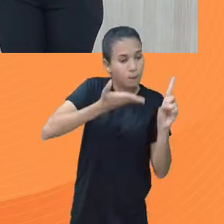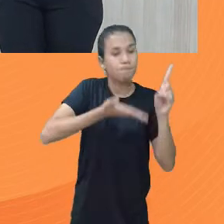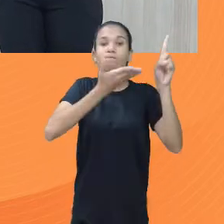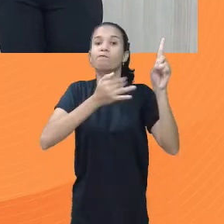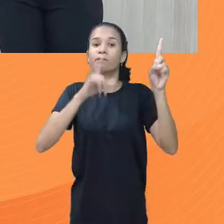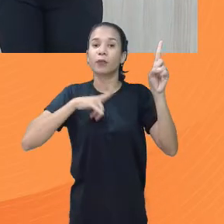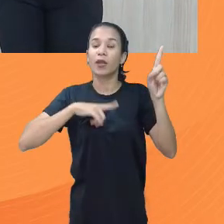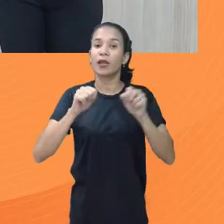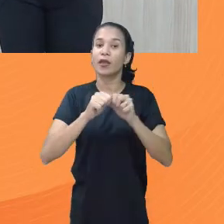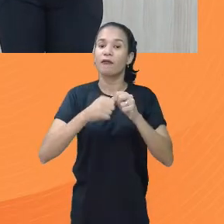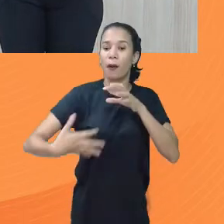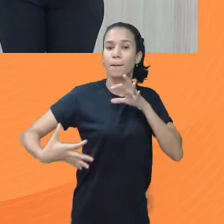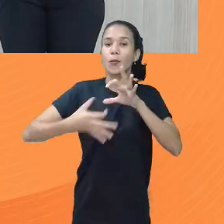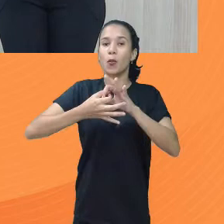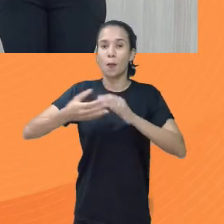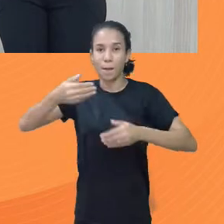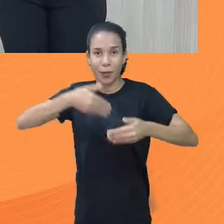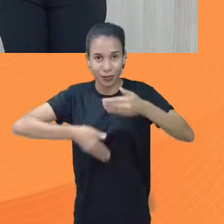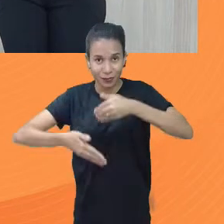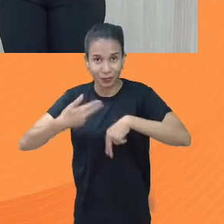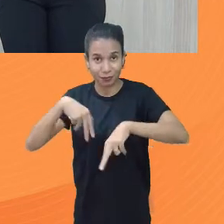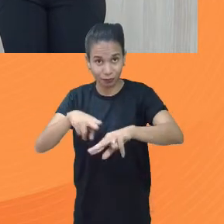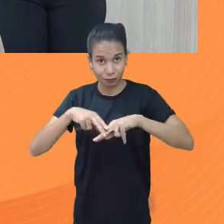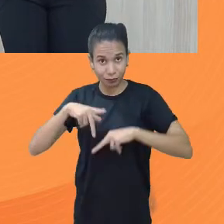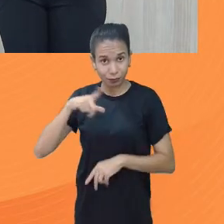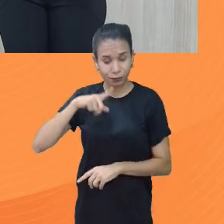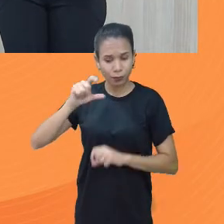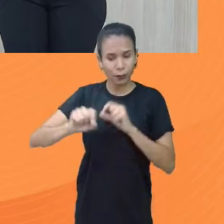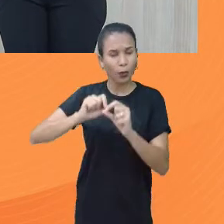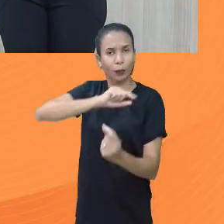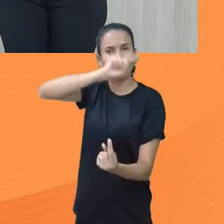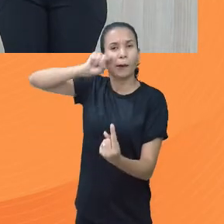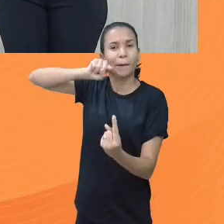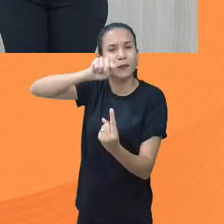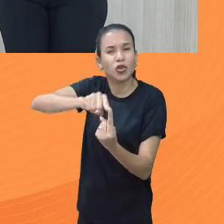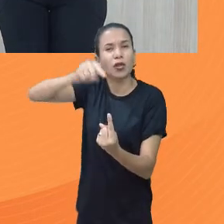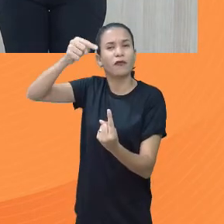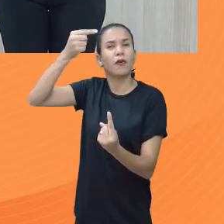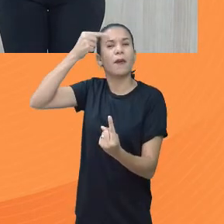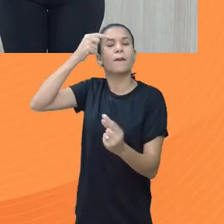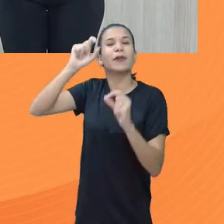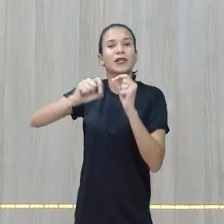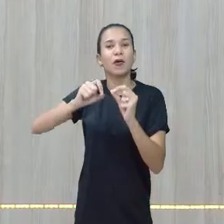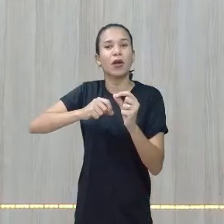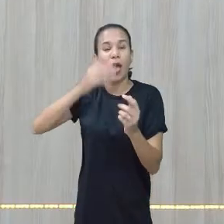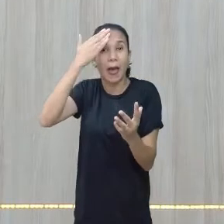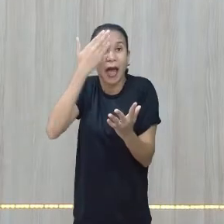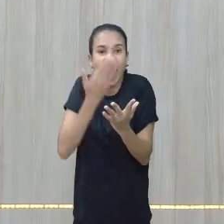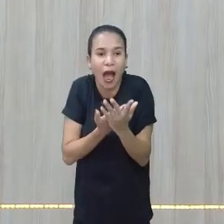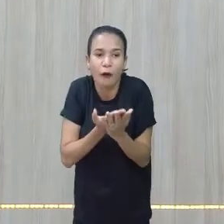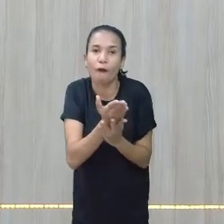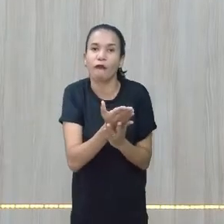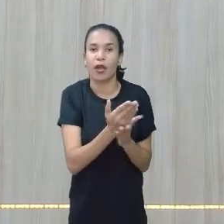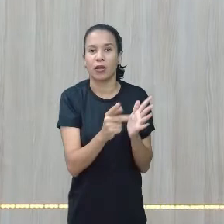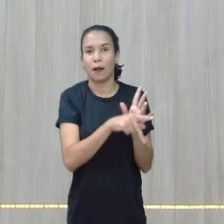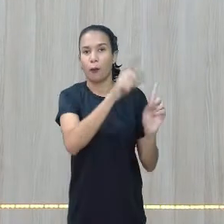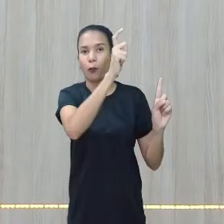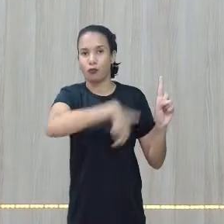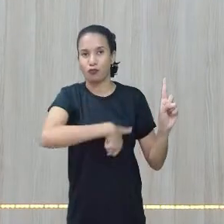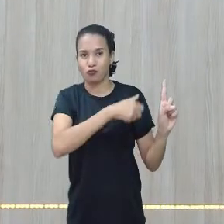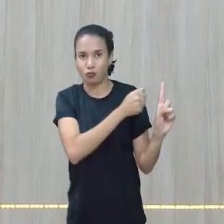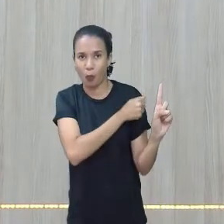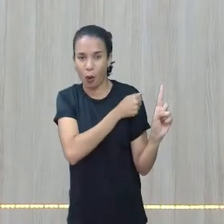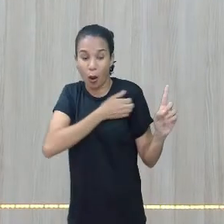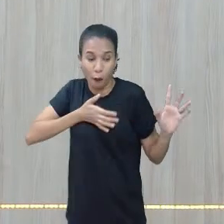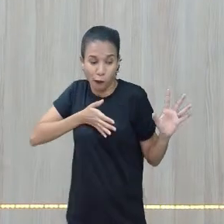pedagógica que gere engajamento. E nesse sentido, a gente precisa conquistar a confiança desse estudante. Então, como que a